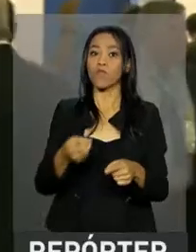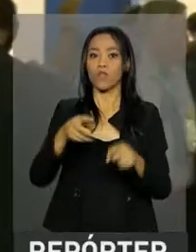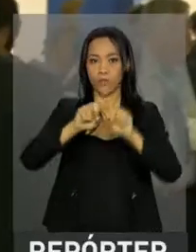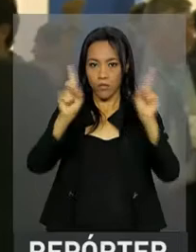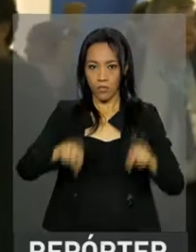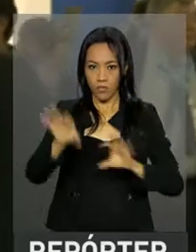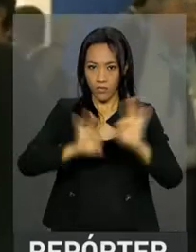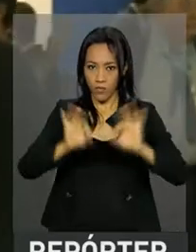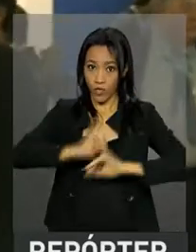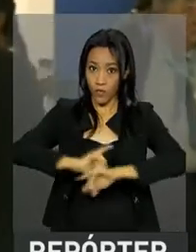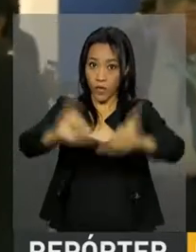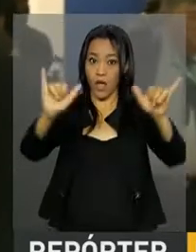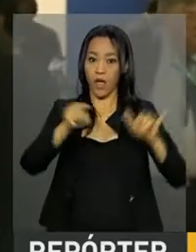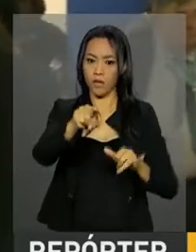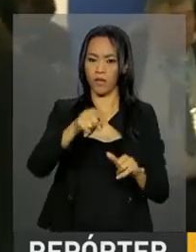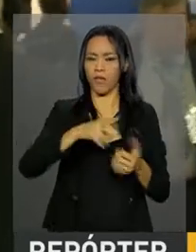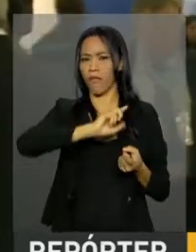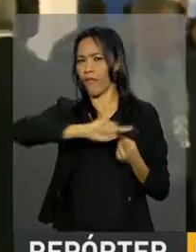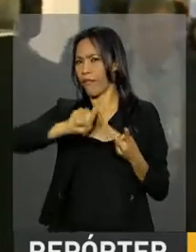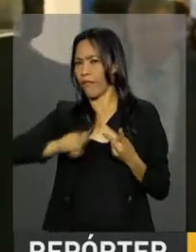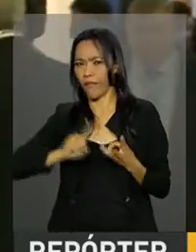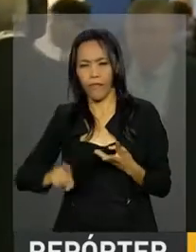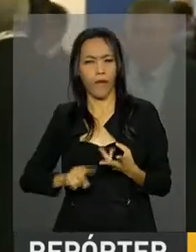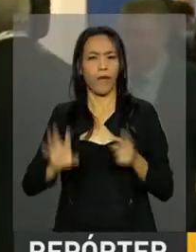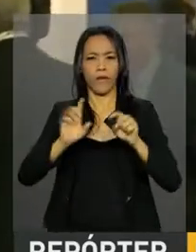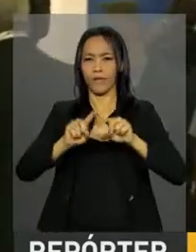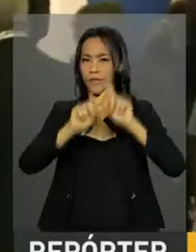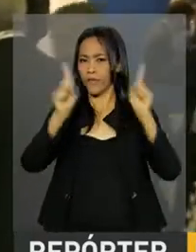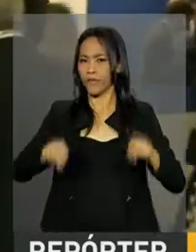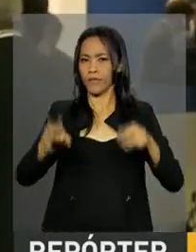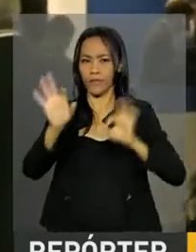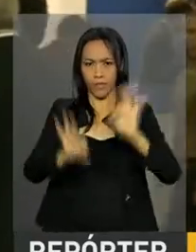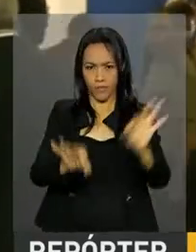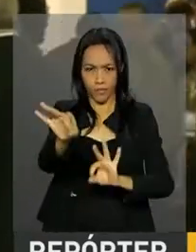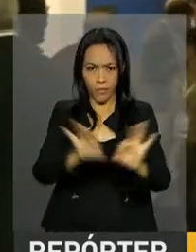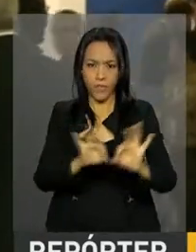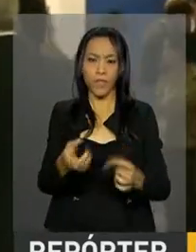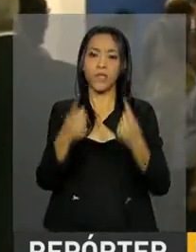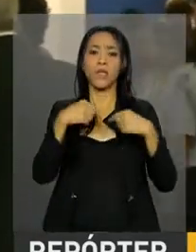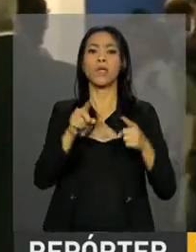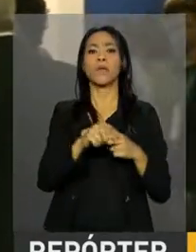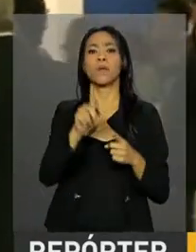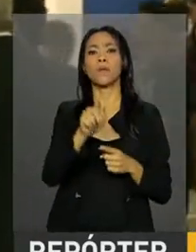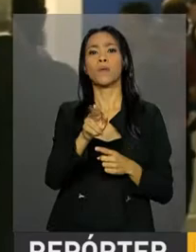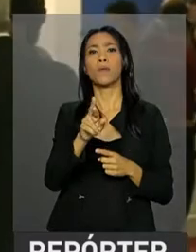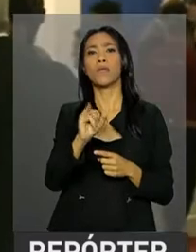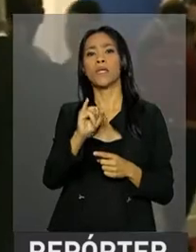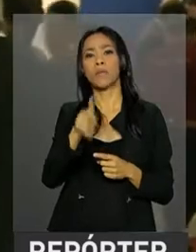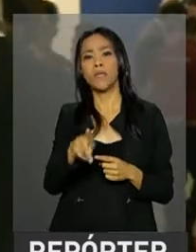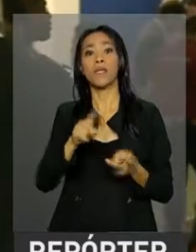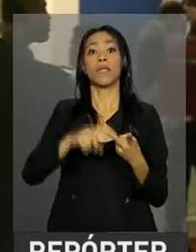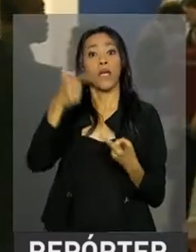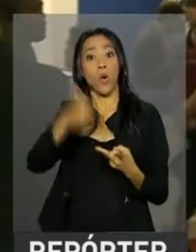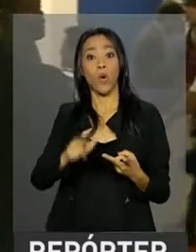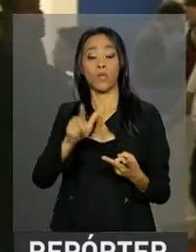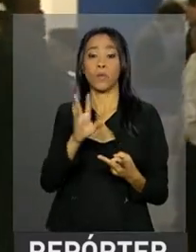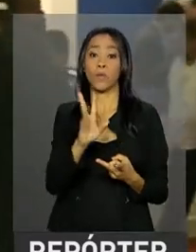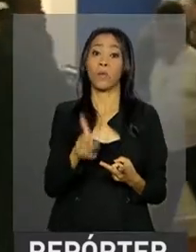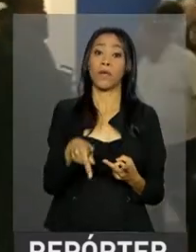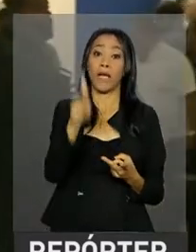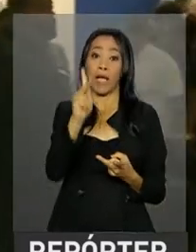Força Aérea Brasileira trouxe vários projetos, dentre eles o Gripen, a nossa próxima aeronave de caça,